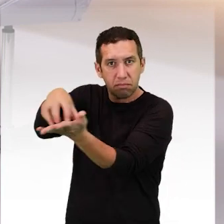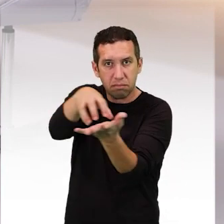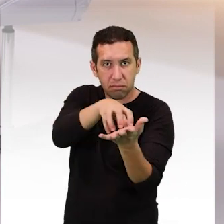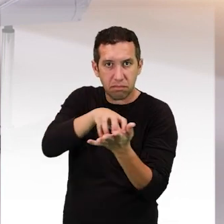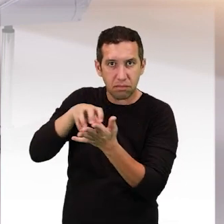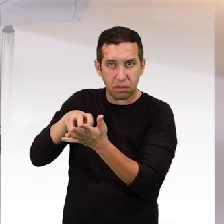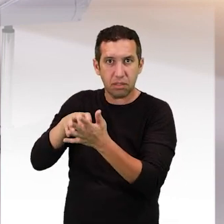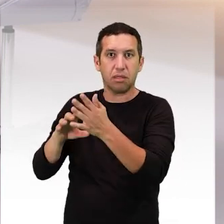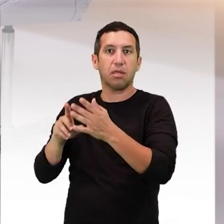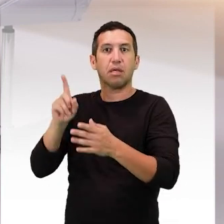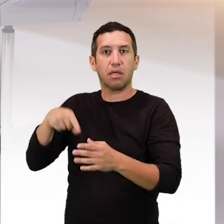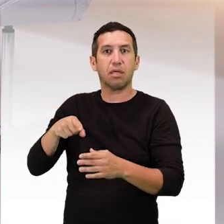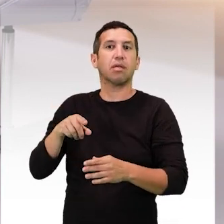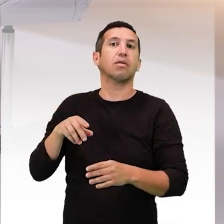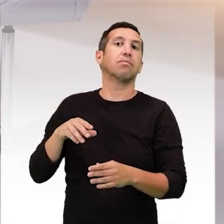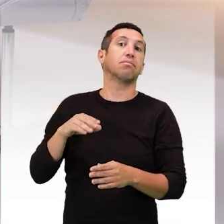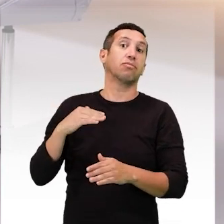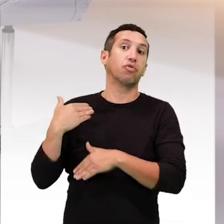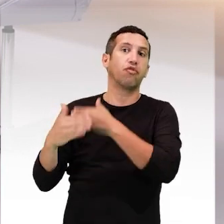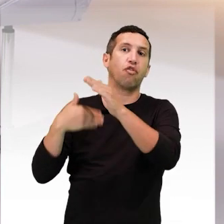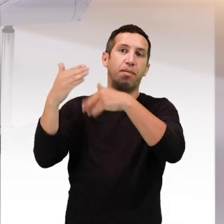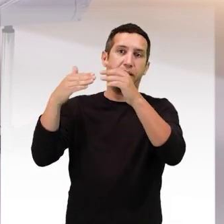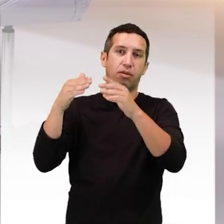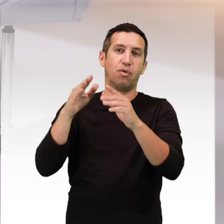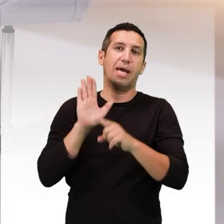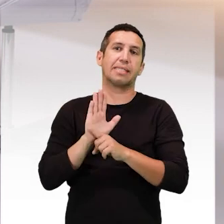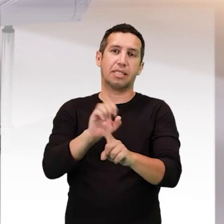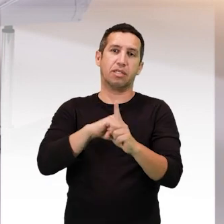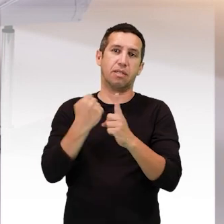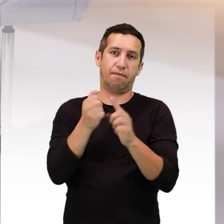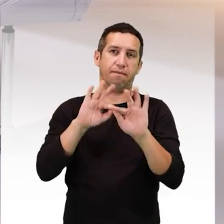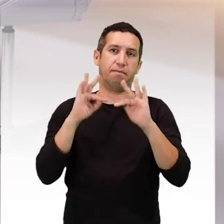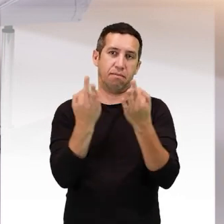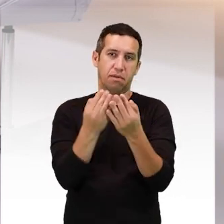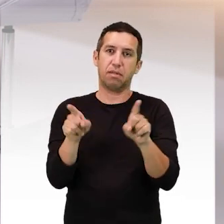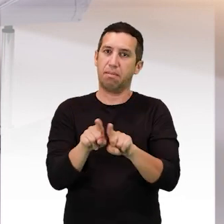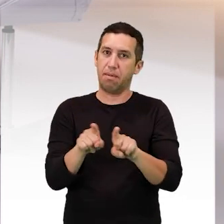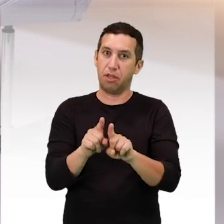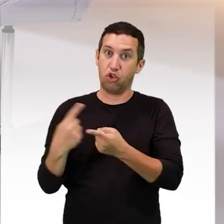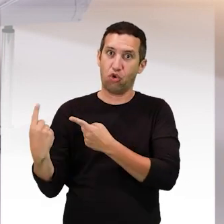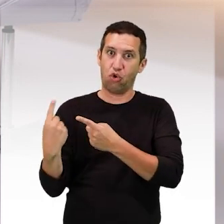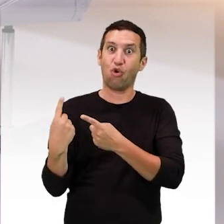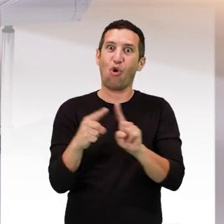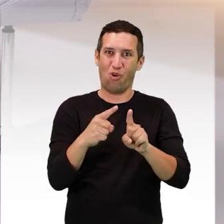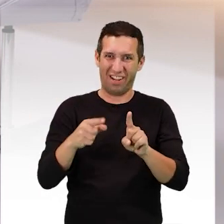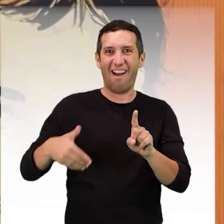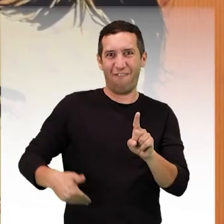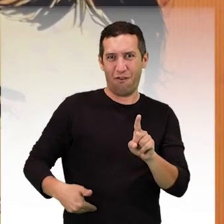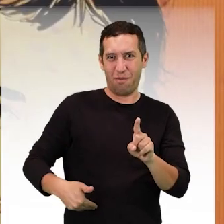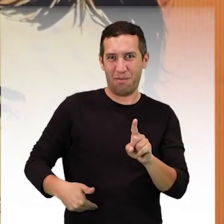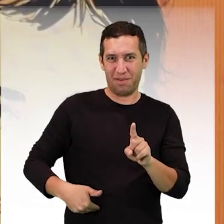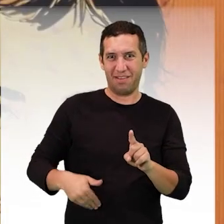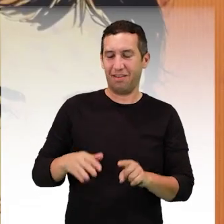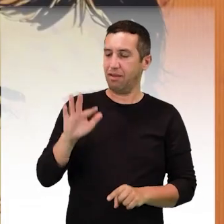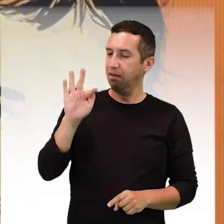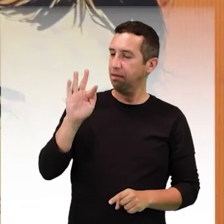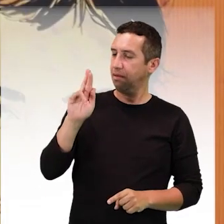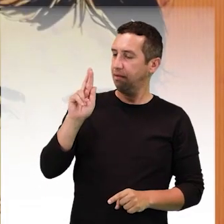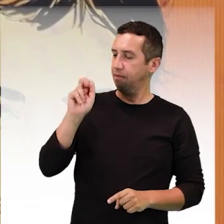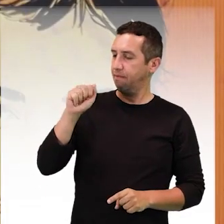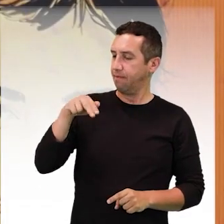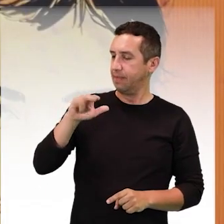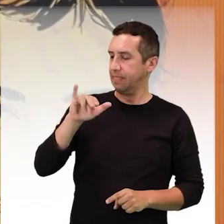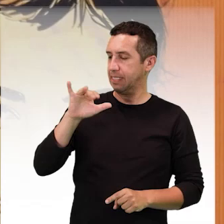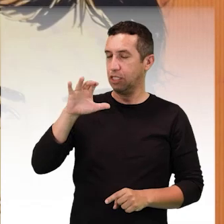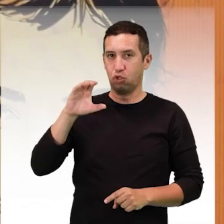Ministério do Desenvolvimento e Assistência Social, Família e Combate à Fome, Francisco Xavier. Primeiro, eu quero agradecê-los por